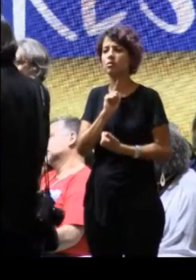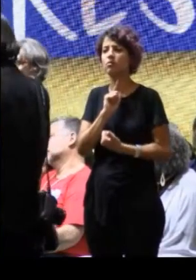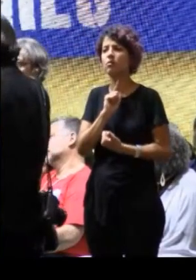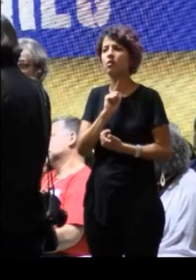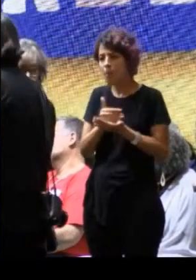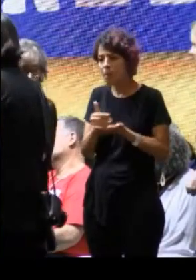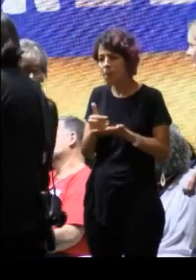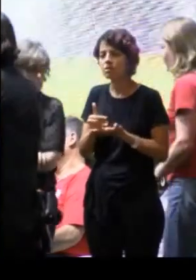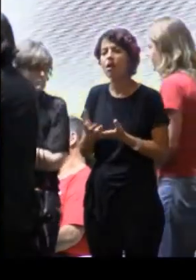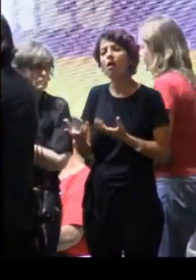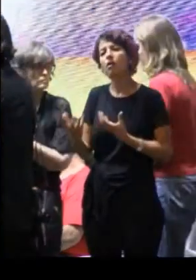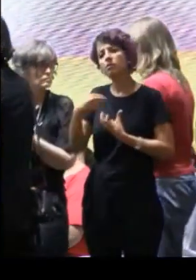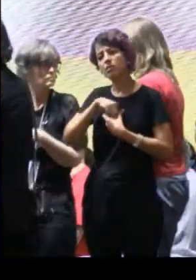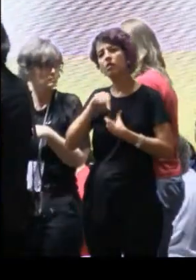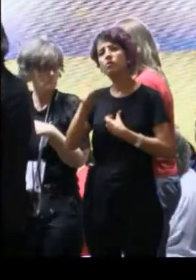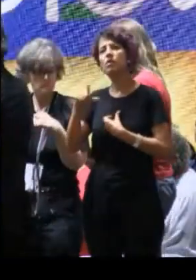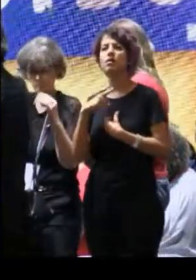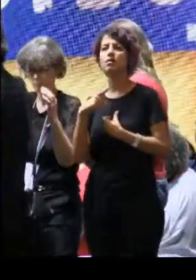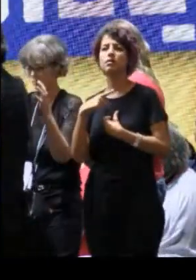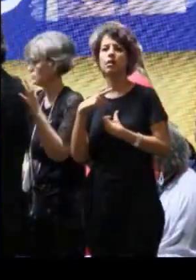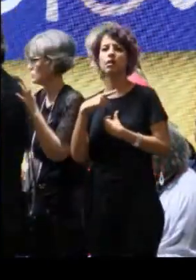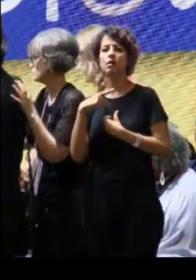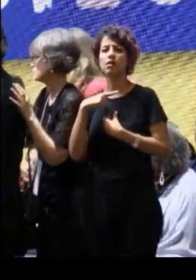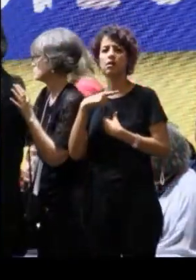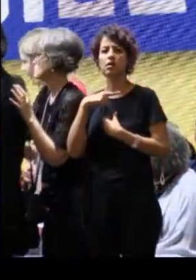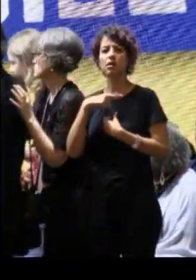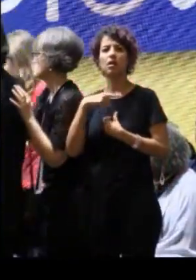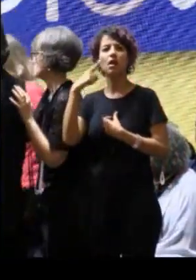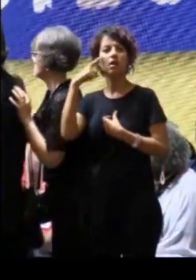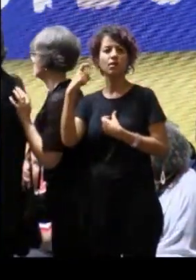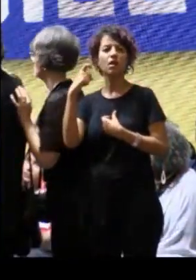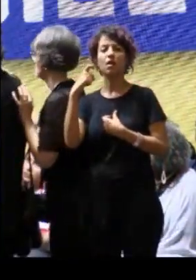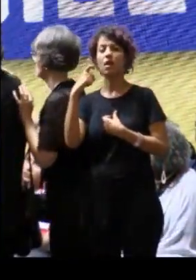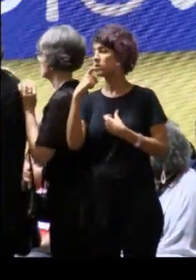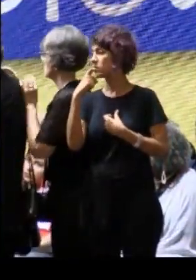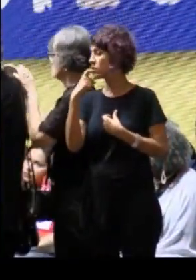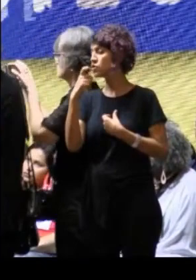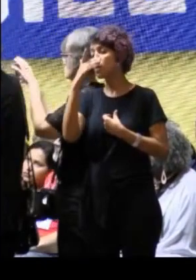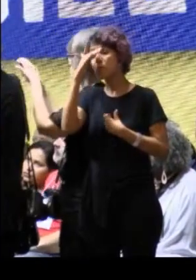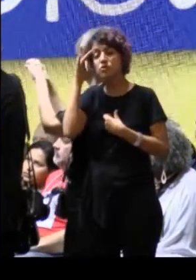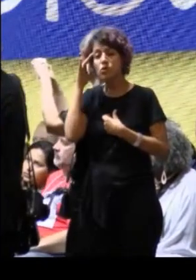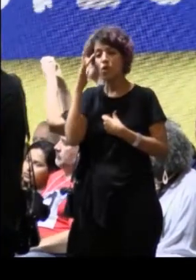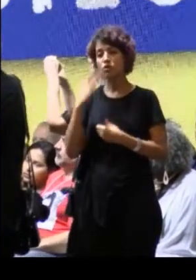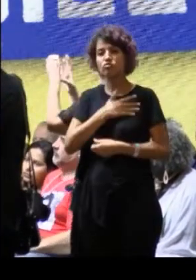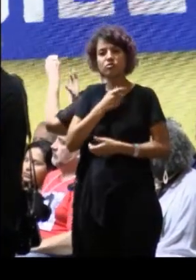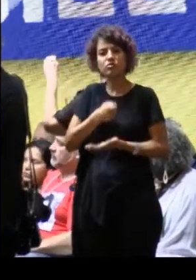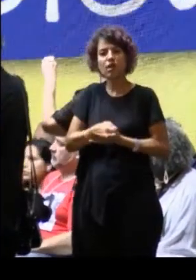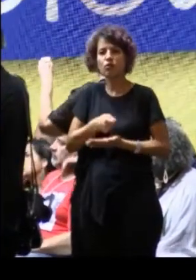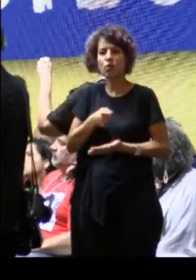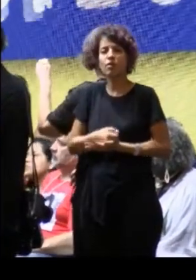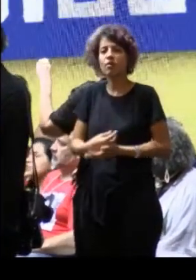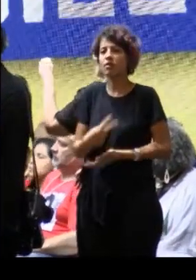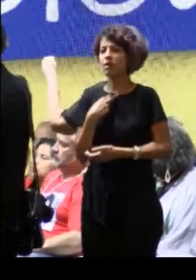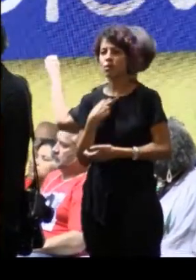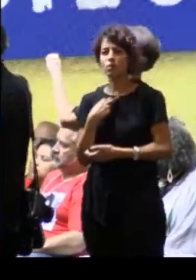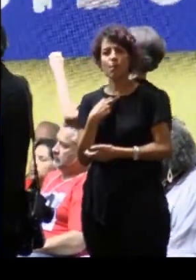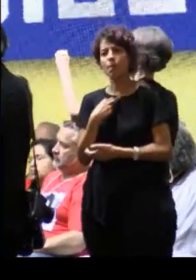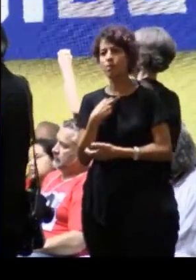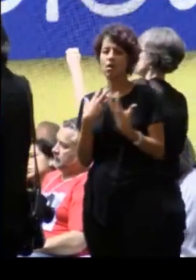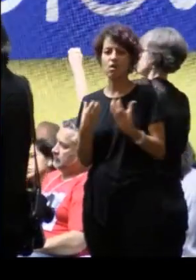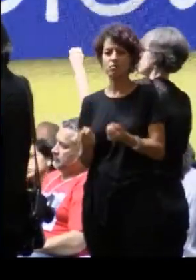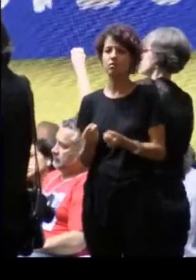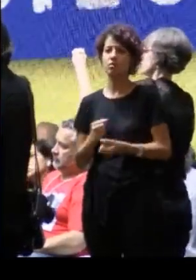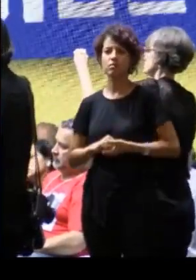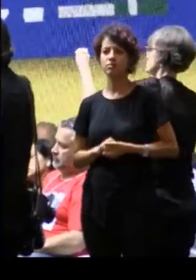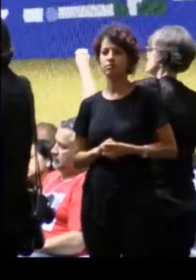começa a nascer dentro dele a ideia de um pequeno ditador e eu não posso aceitar.